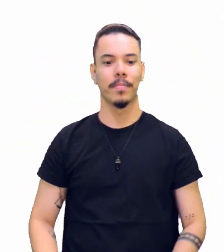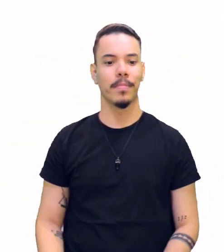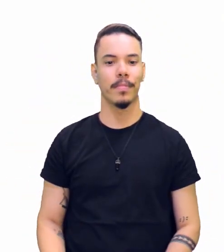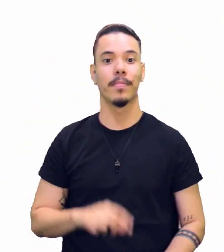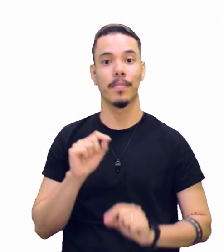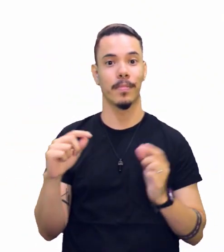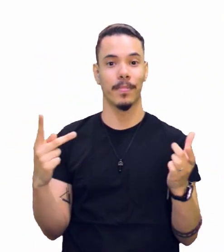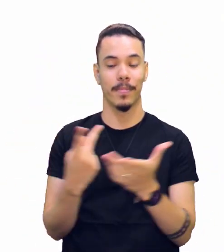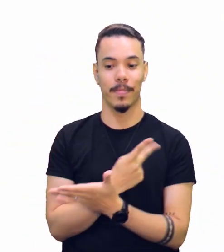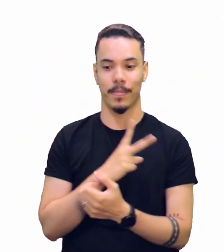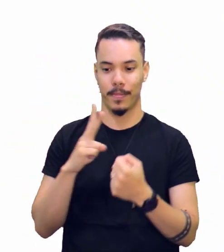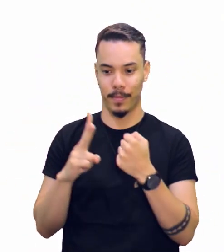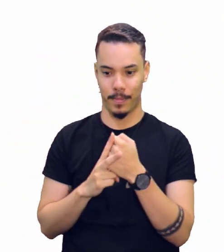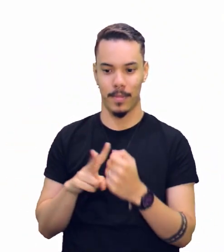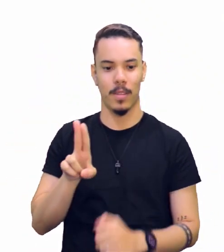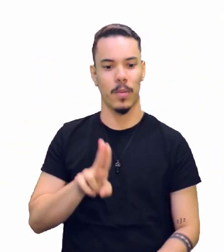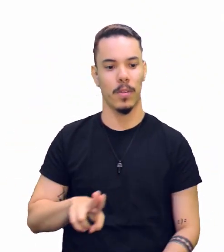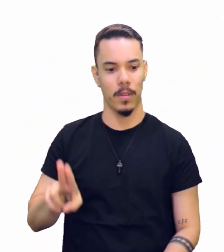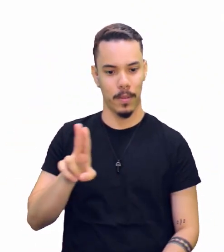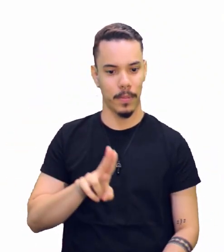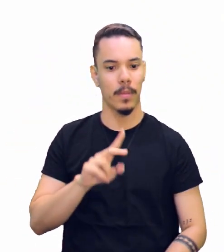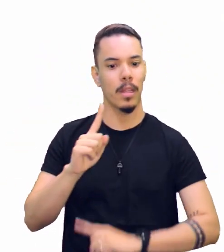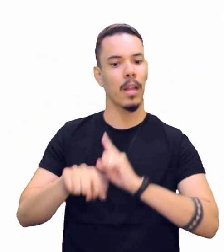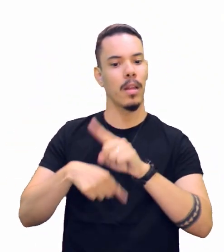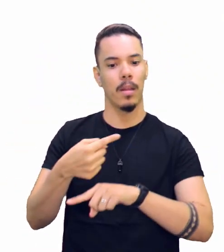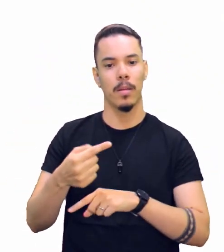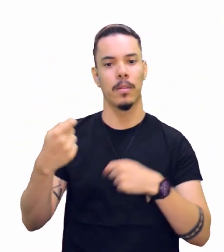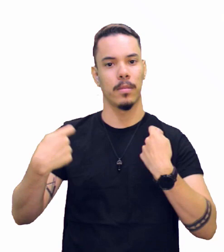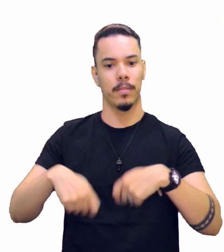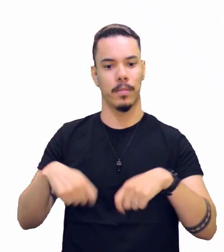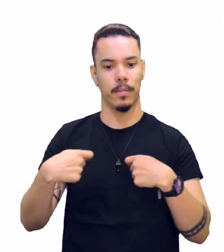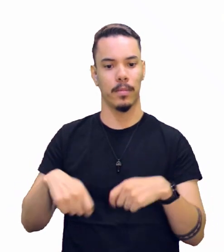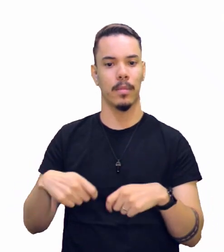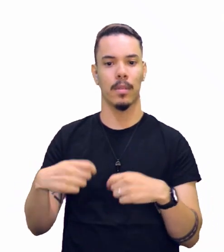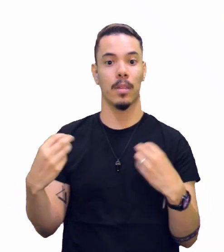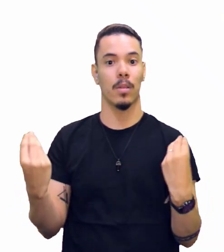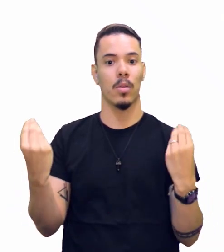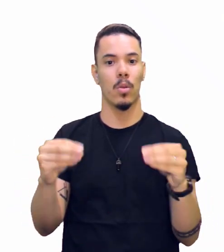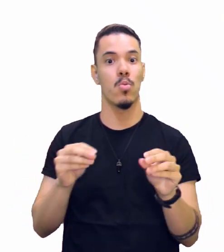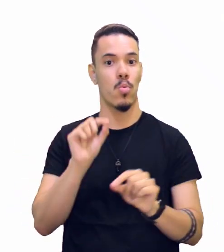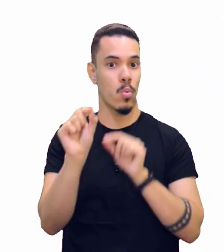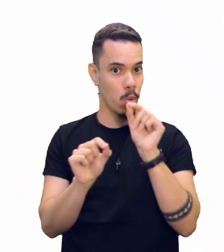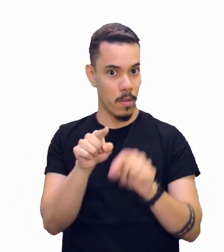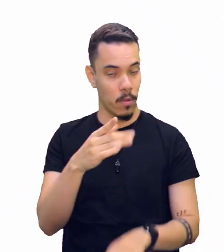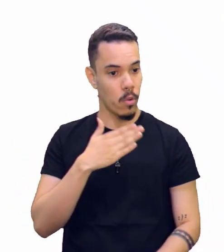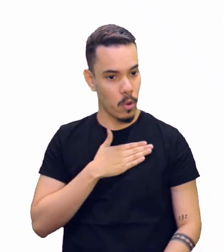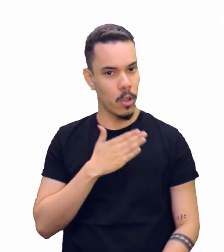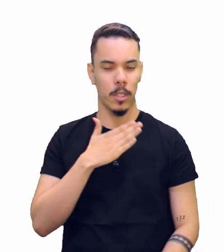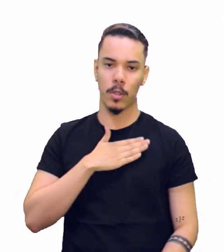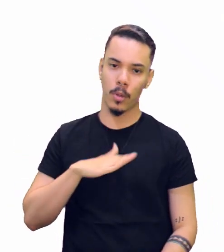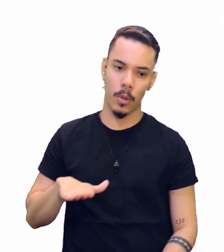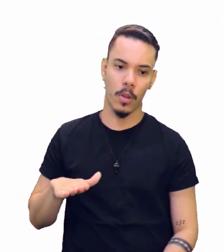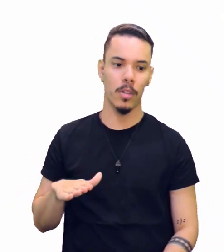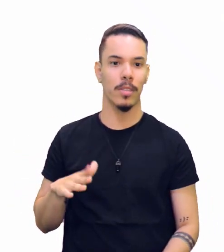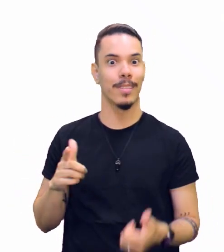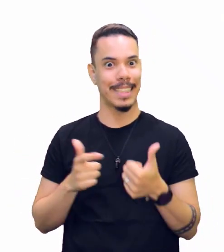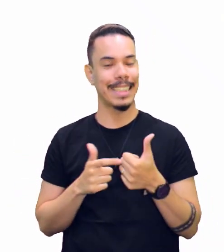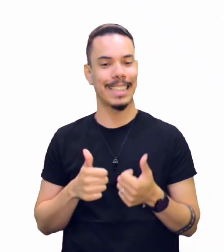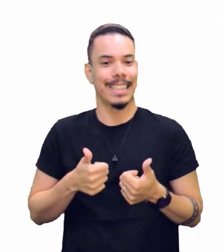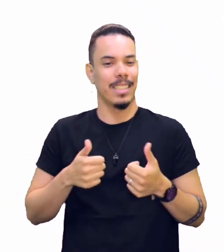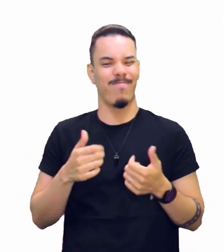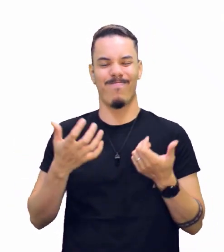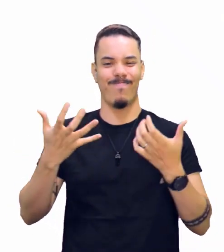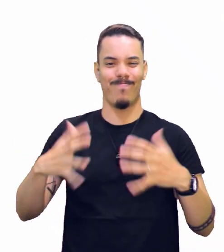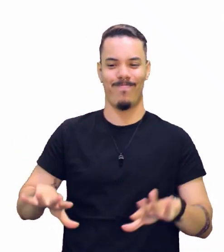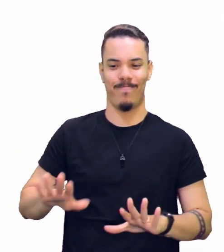esses verbos você vai usar eles e logo seguida você vai ter que dizer o que você gosta não gosta o que você curte não curte e